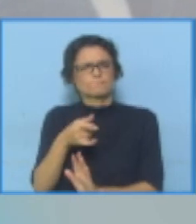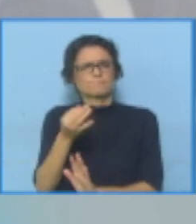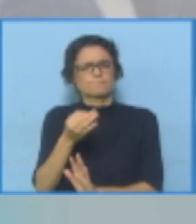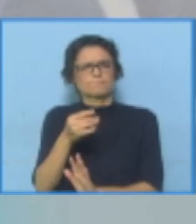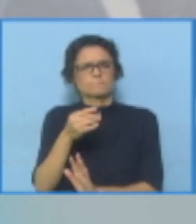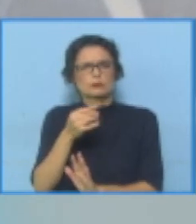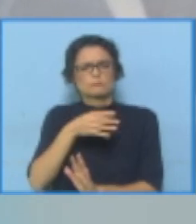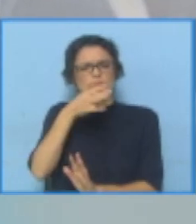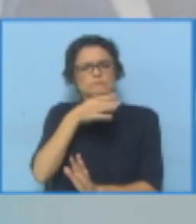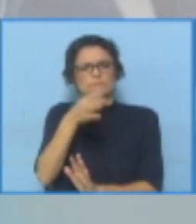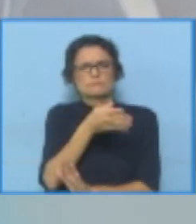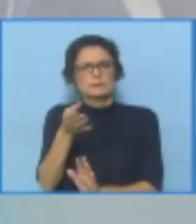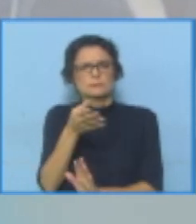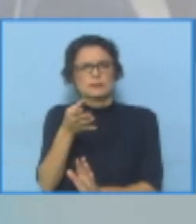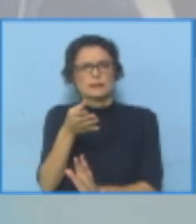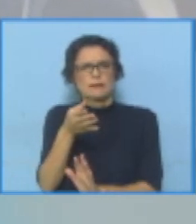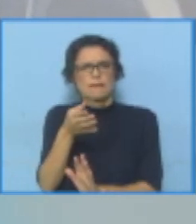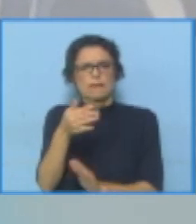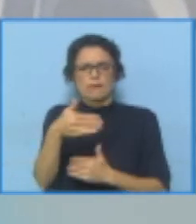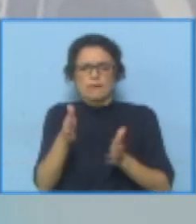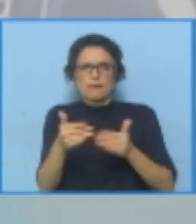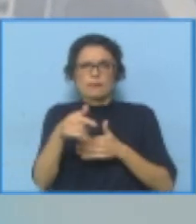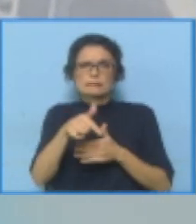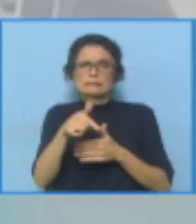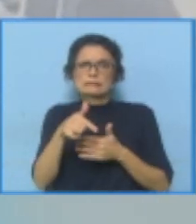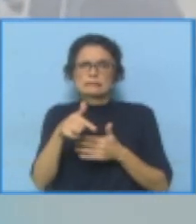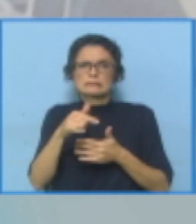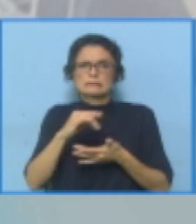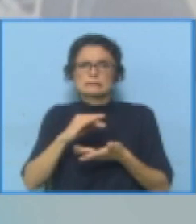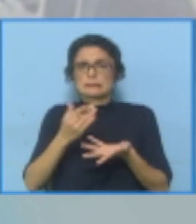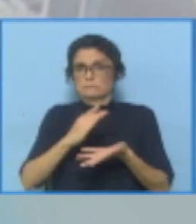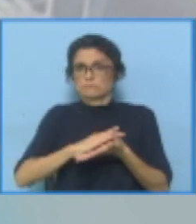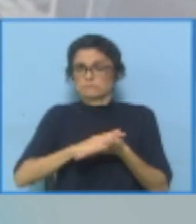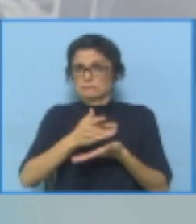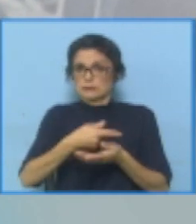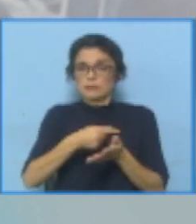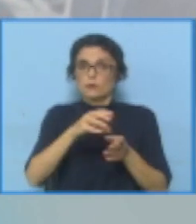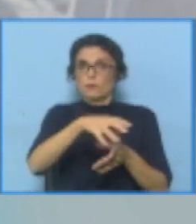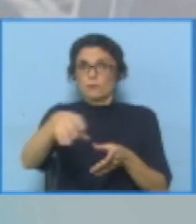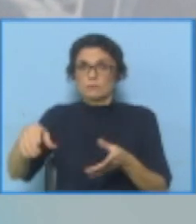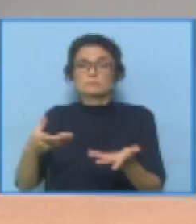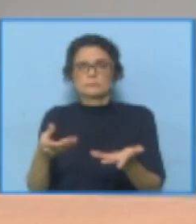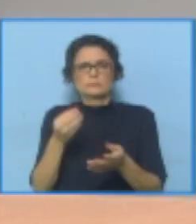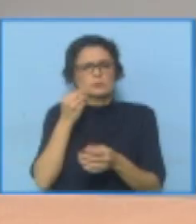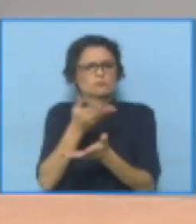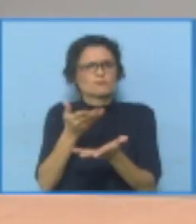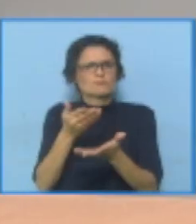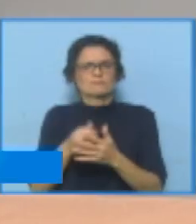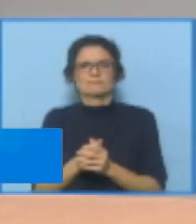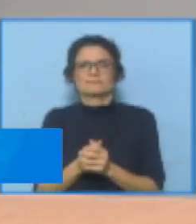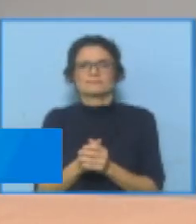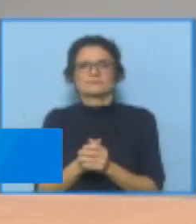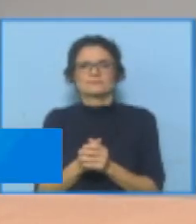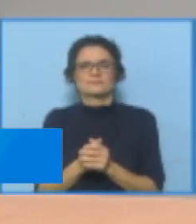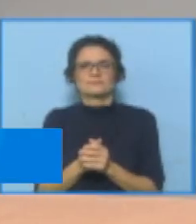em que é que consiste este kit que editaram e que está agora a ser distribuído. Boa tarde. Bem, este kit